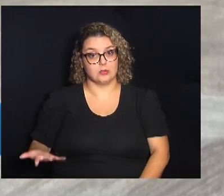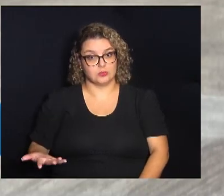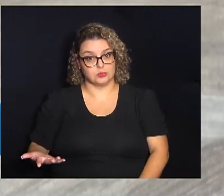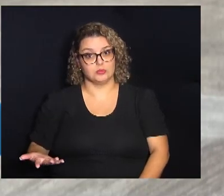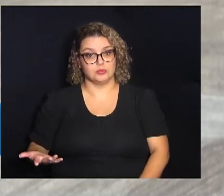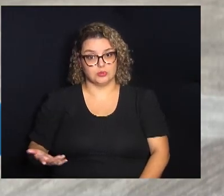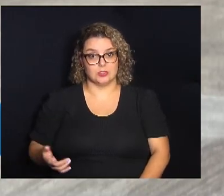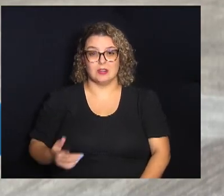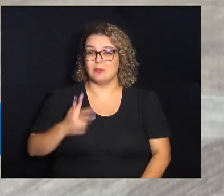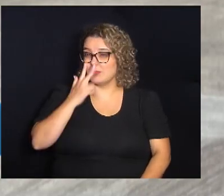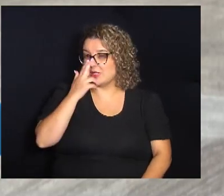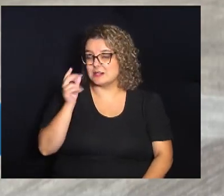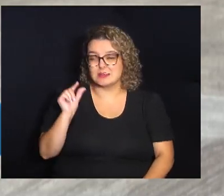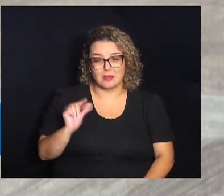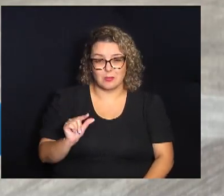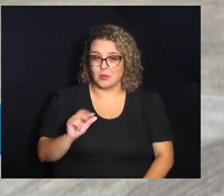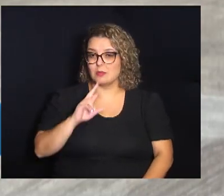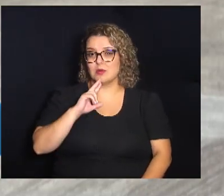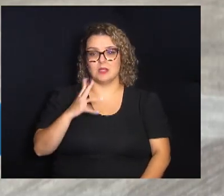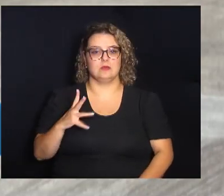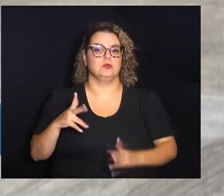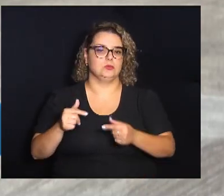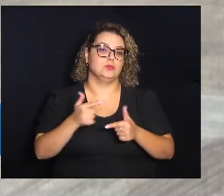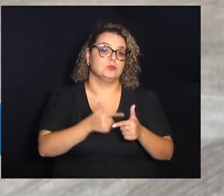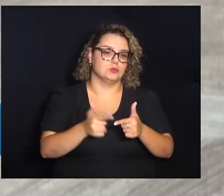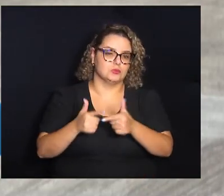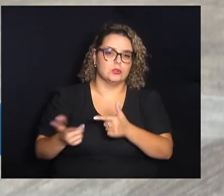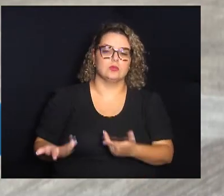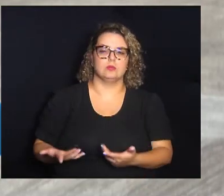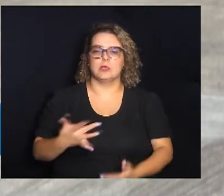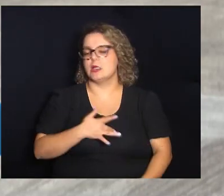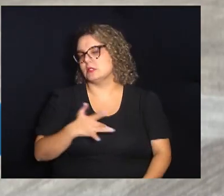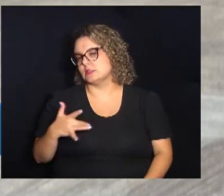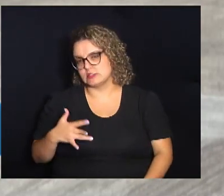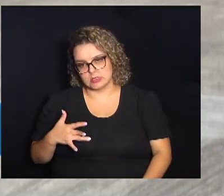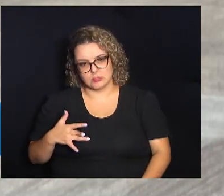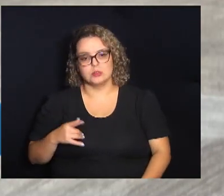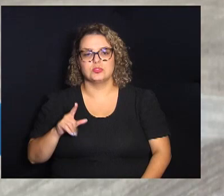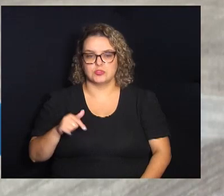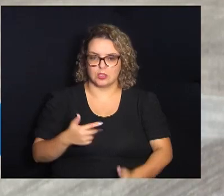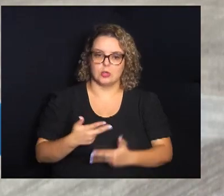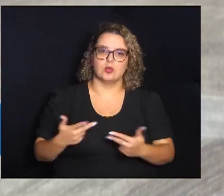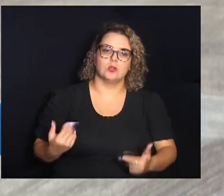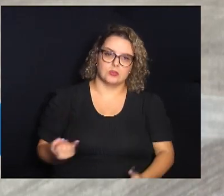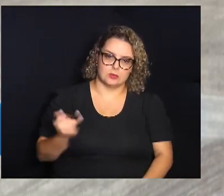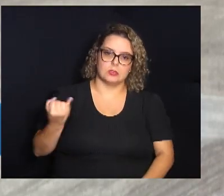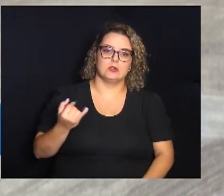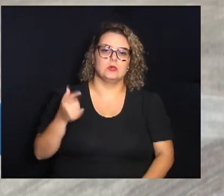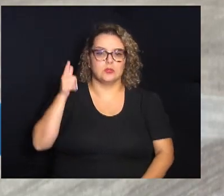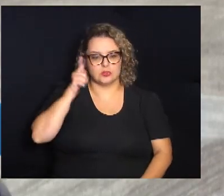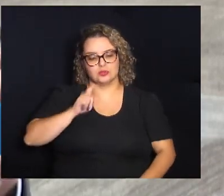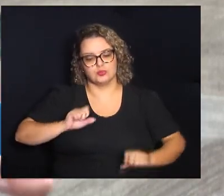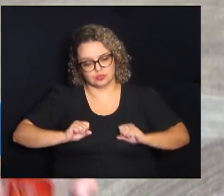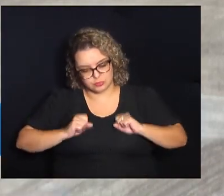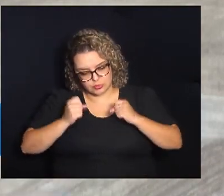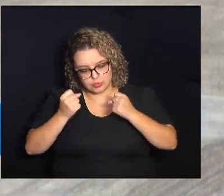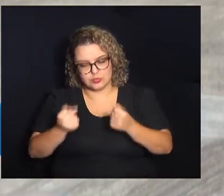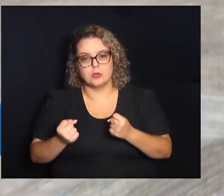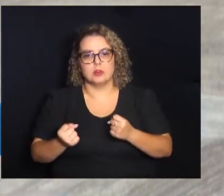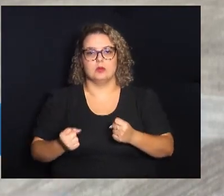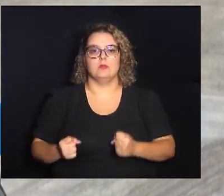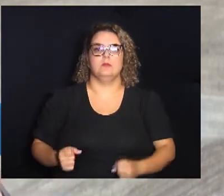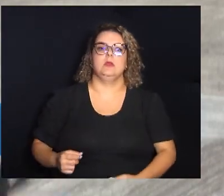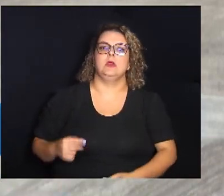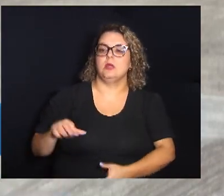que é insuficiente para resolver todos os problemas. Mas a saúde é algo importante e a gente tem que continuar lutando para que as unidades